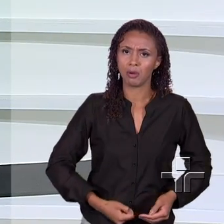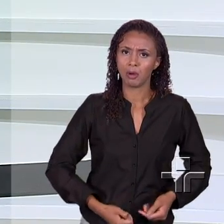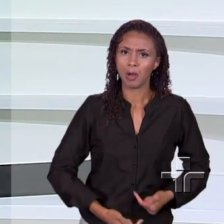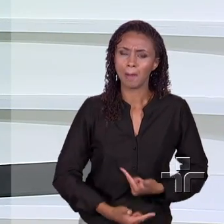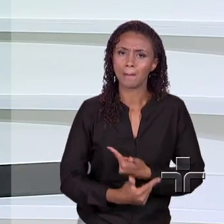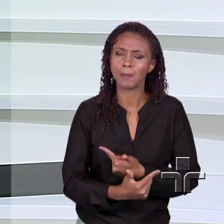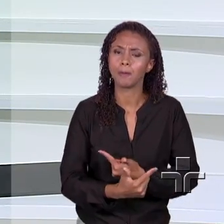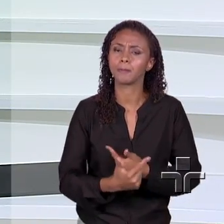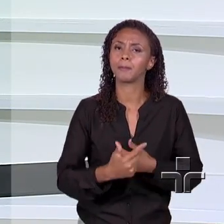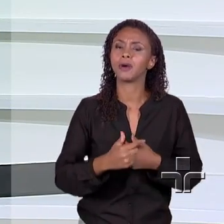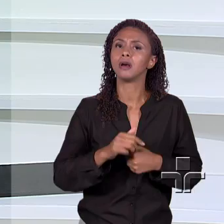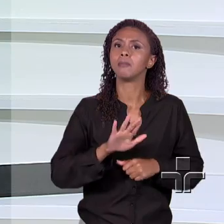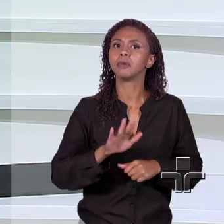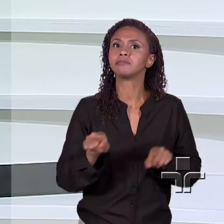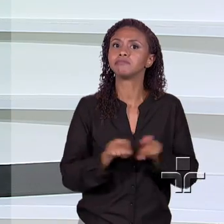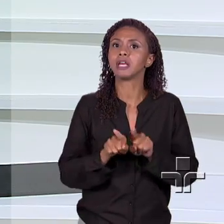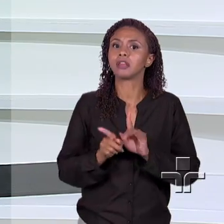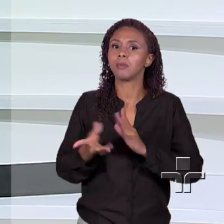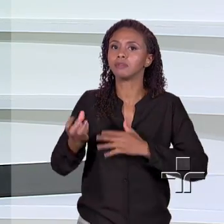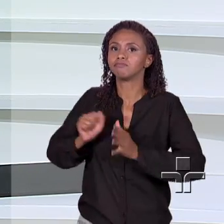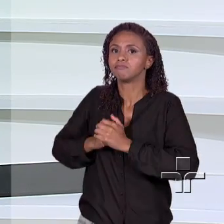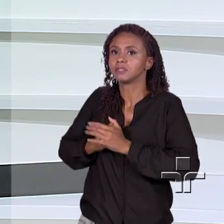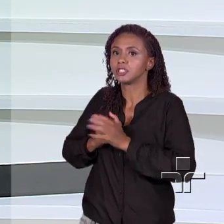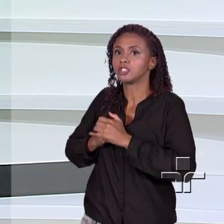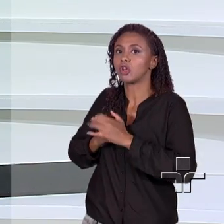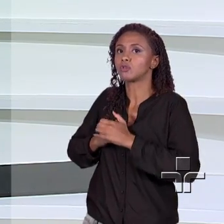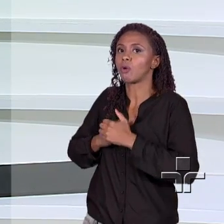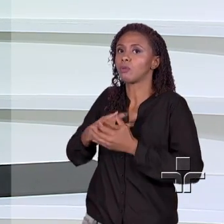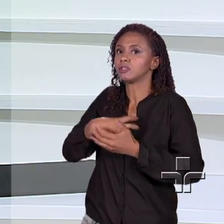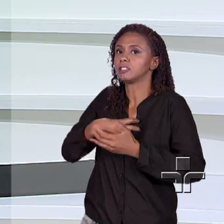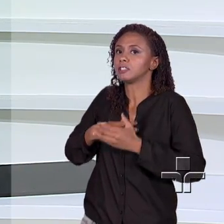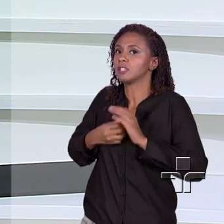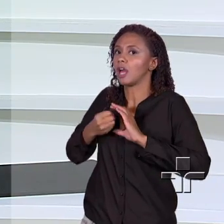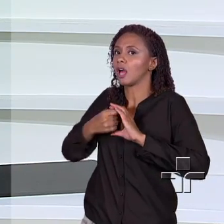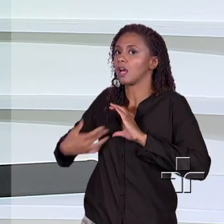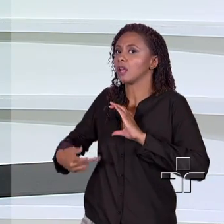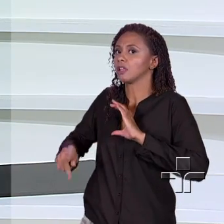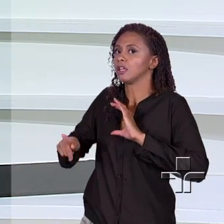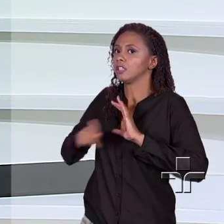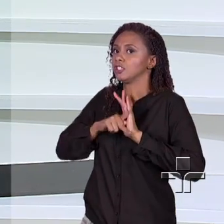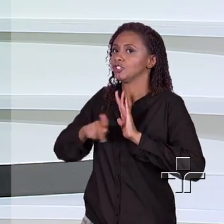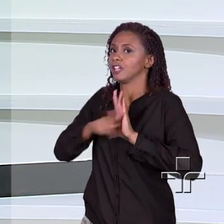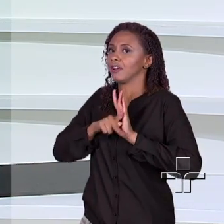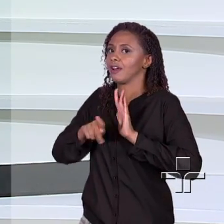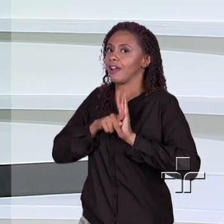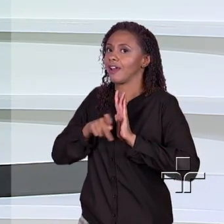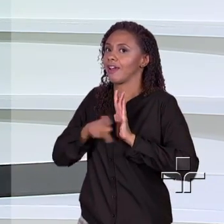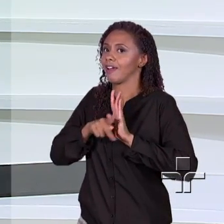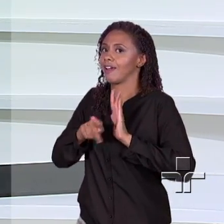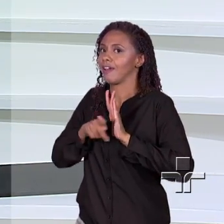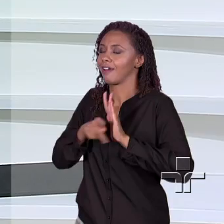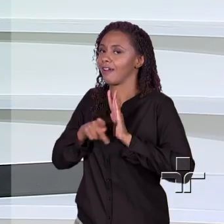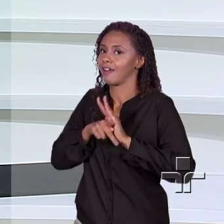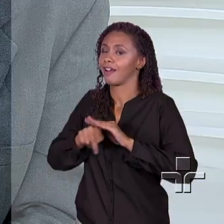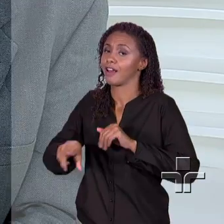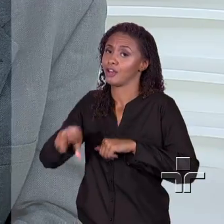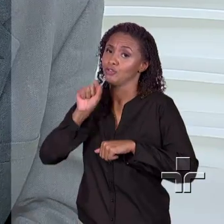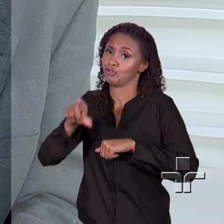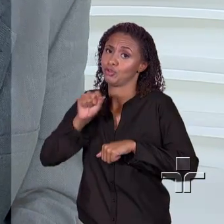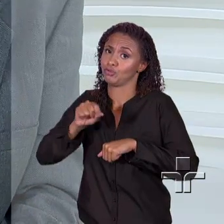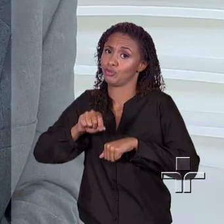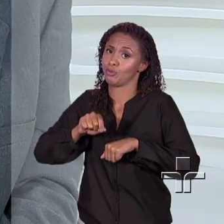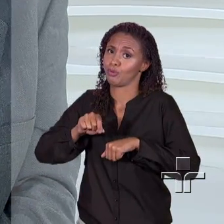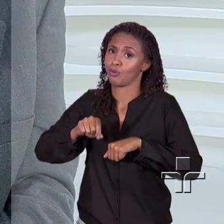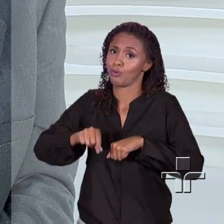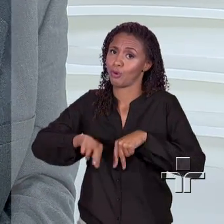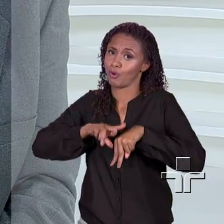que introjectar ou esconder ou reprimir essa sua característica, né, a sua orientação sexual. Eu trabalho no